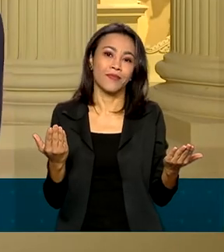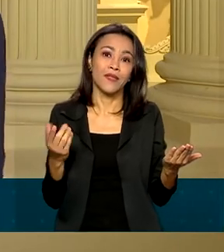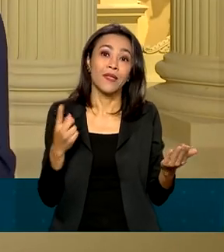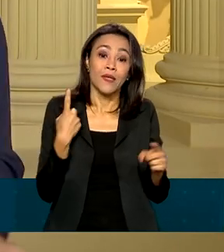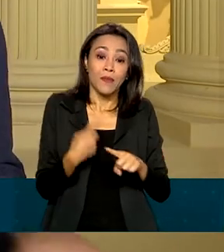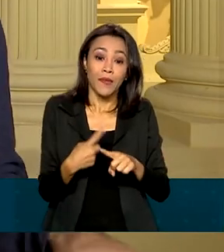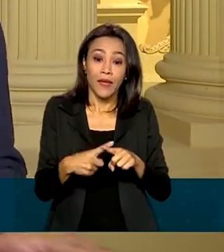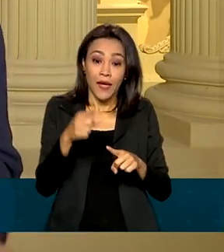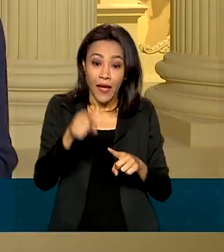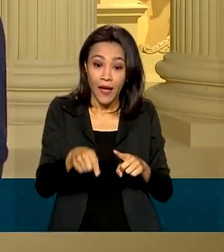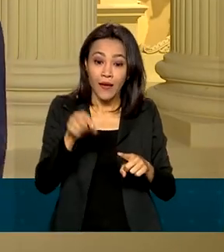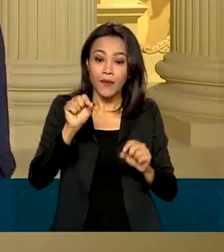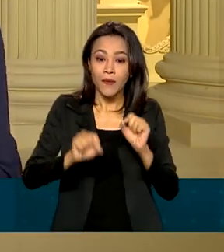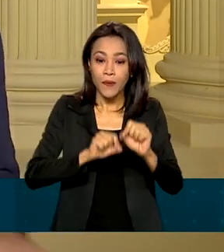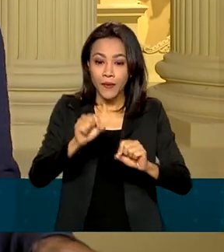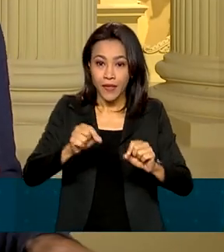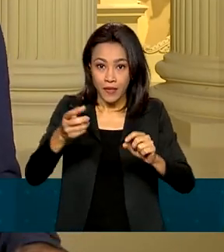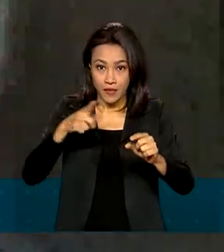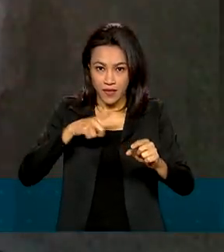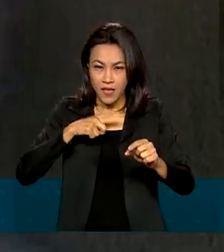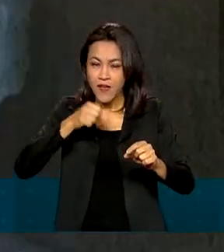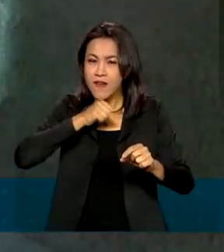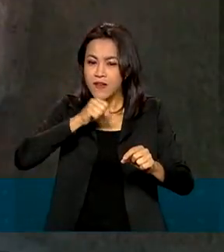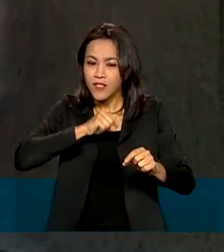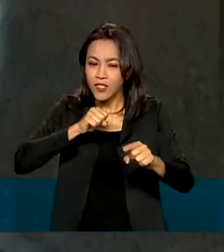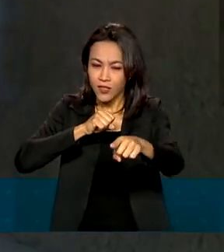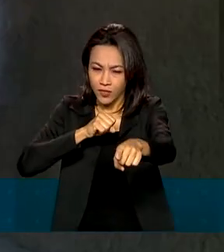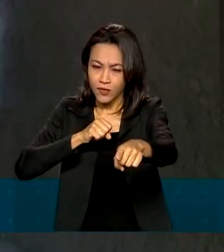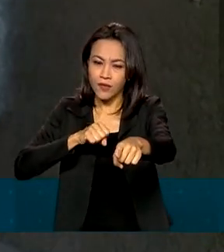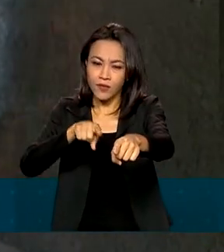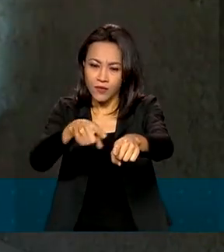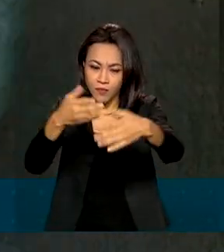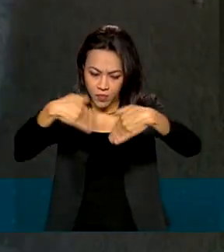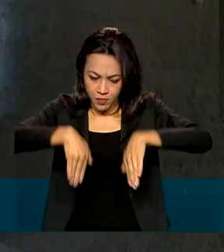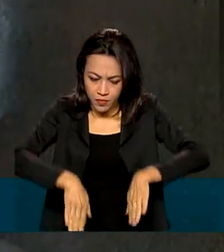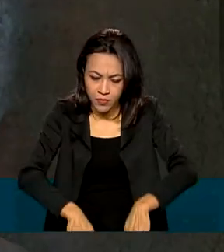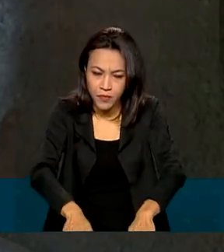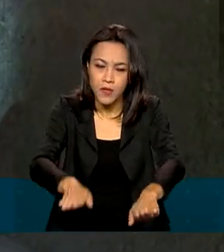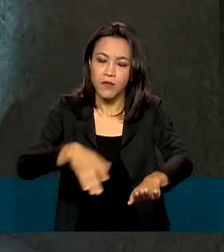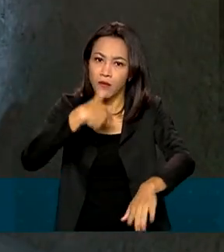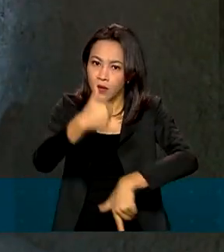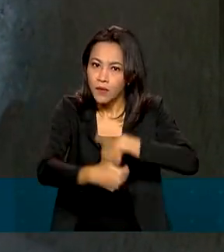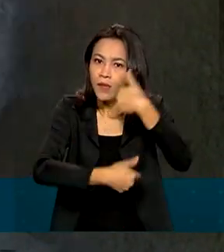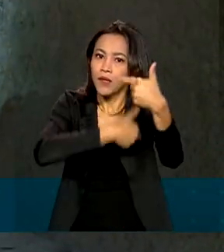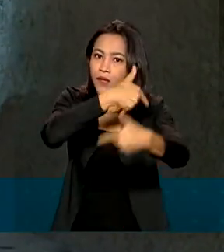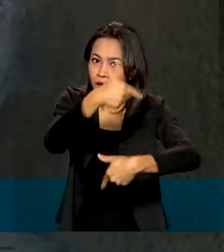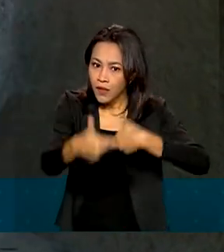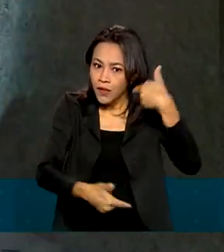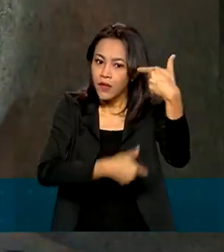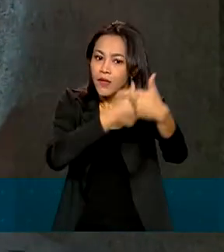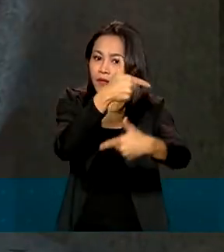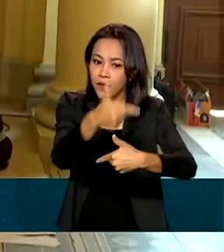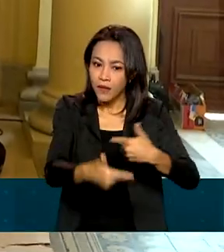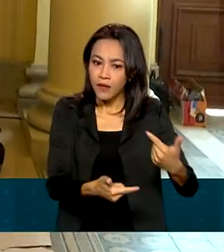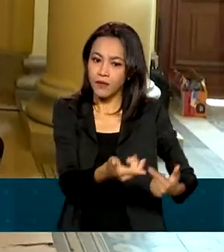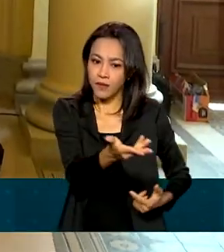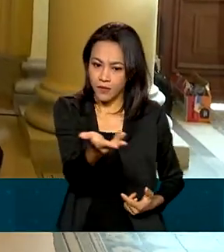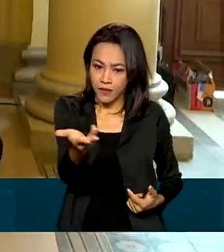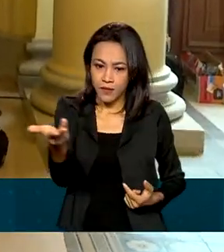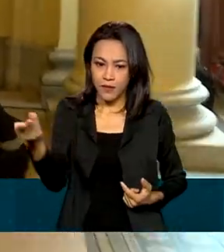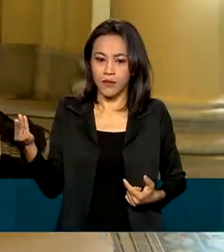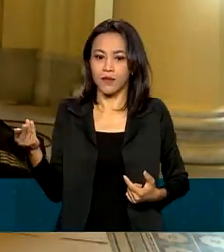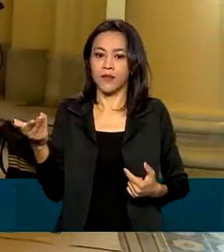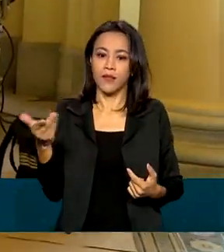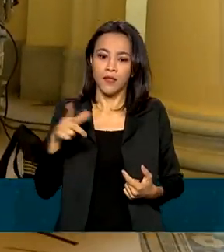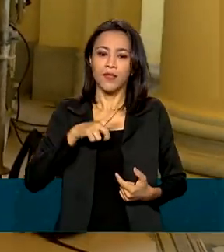ele é escavado em frente ao edifício antigo. Tudo isso, tecnicamente, foi bastante trabalhoso e demandou, enfim,